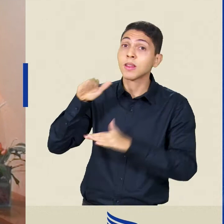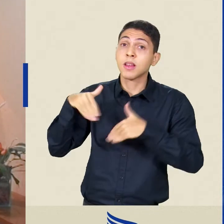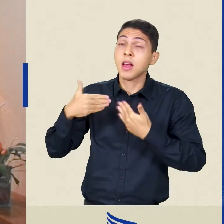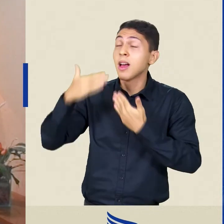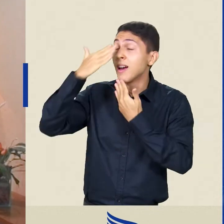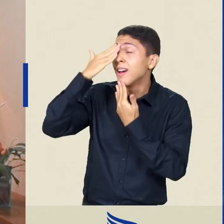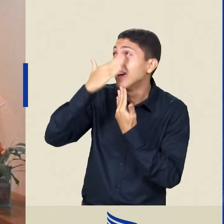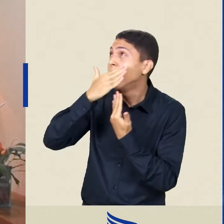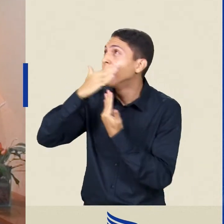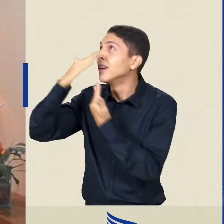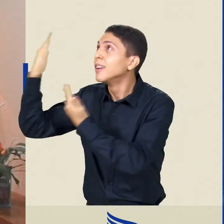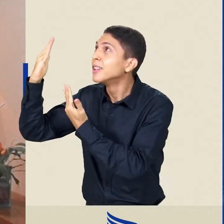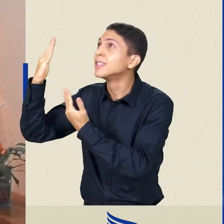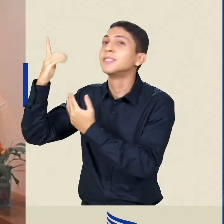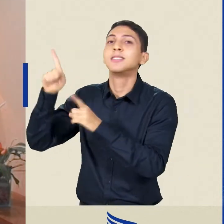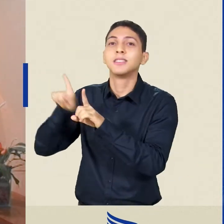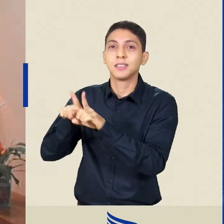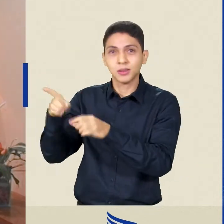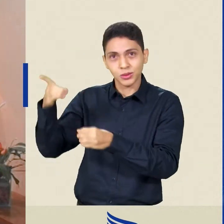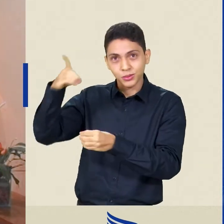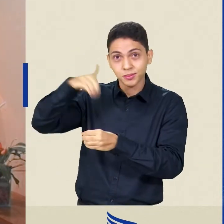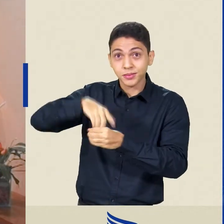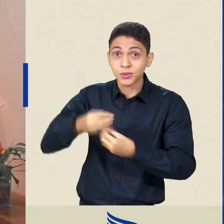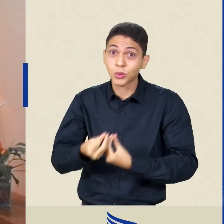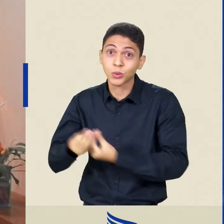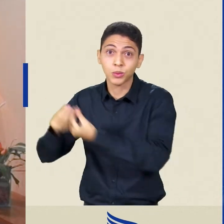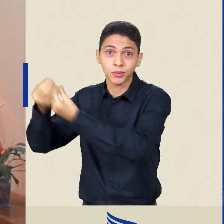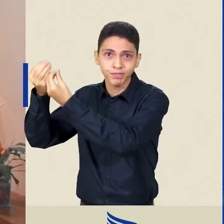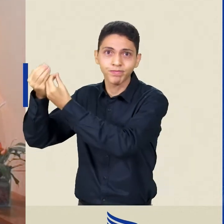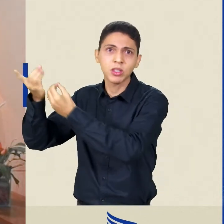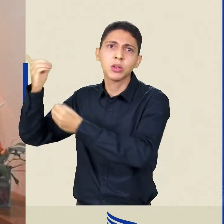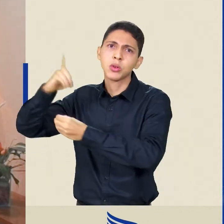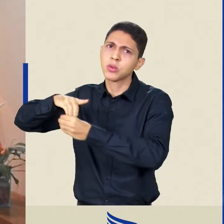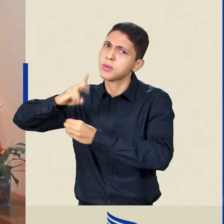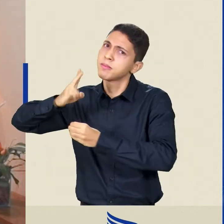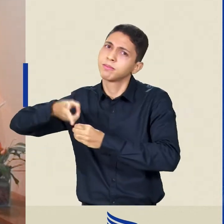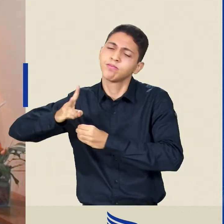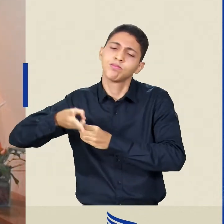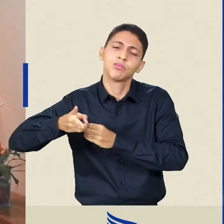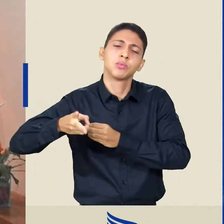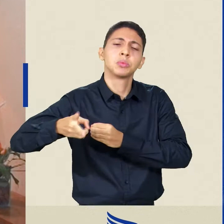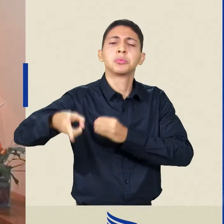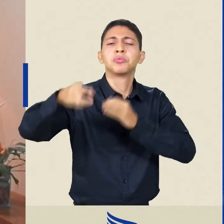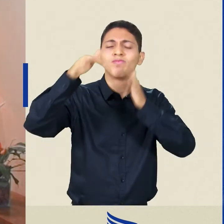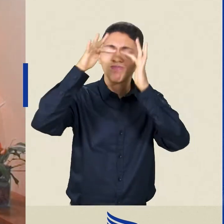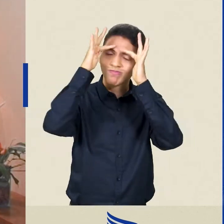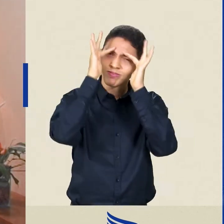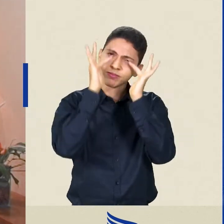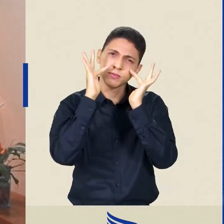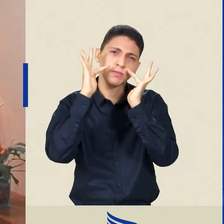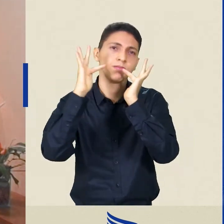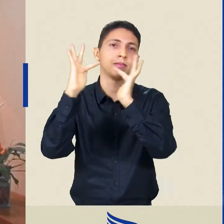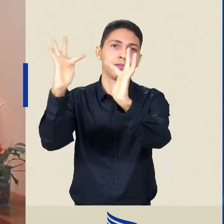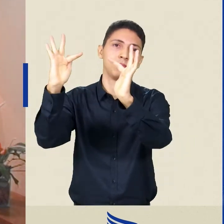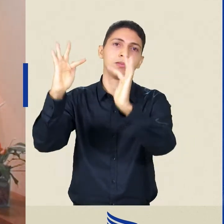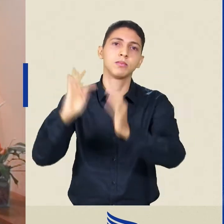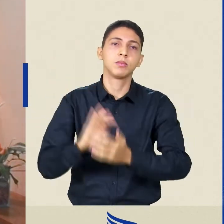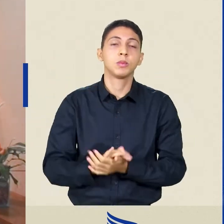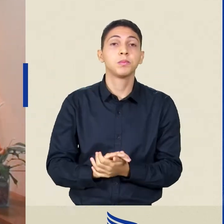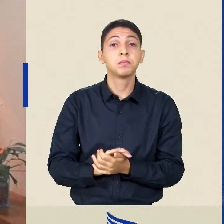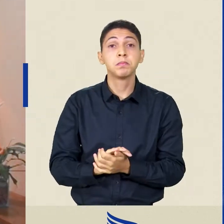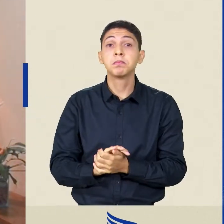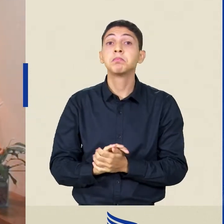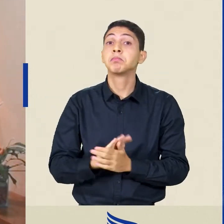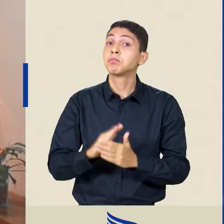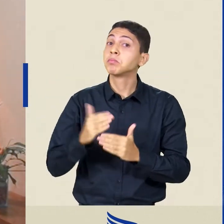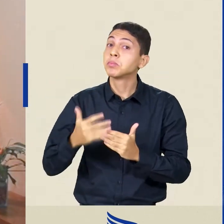Jacó devolveu o dízimo. Ele tornou-se um dizimista e foi fiel nos dízimos durante toda a sua vida. O